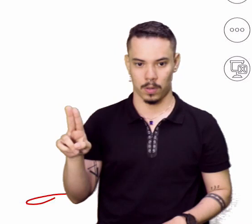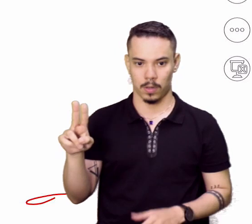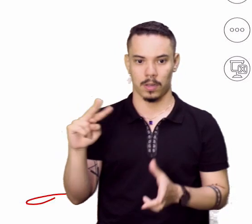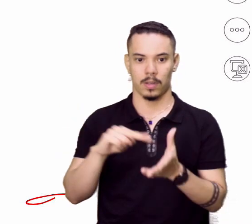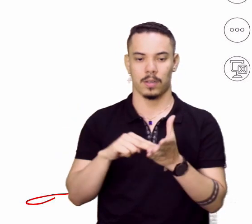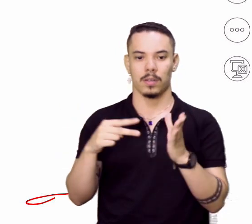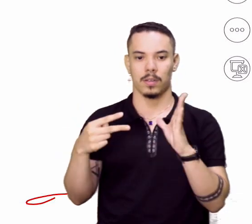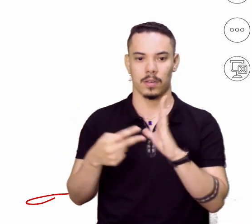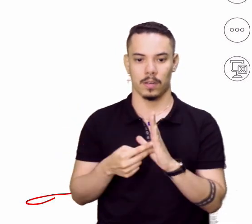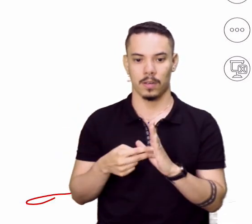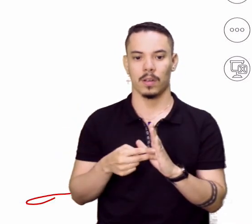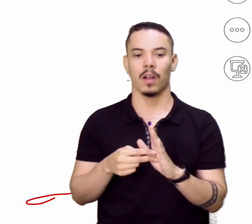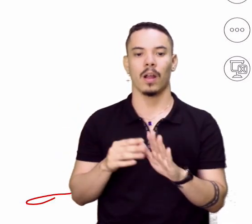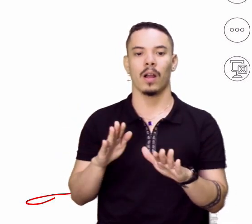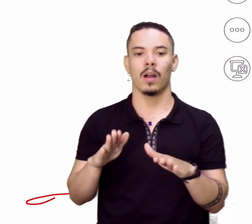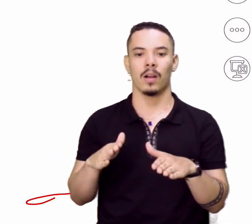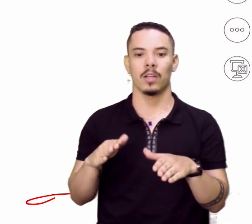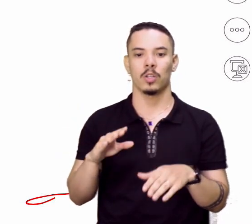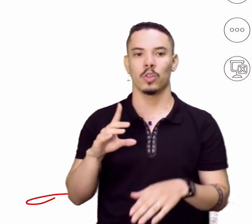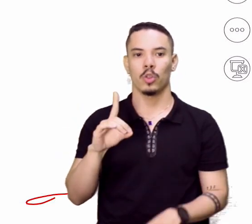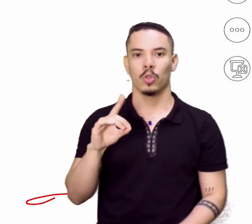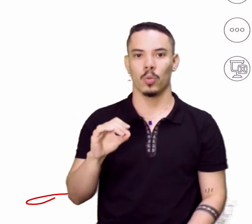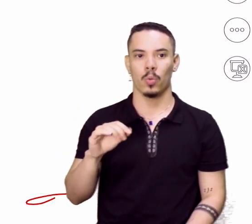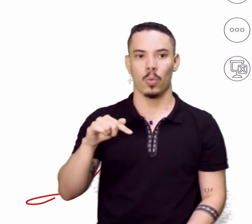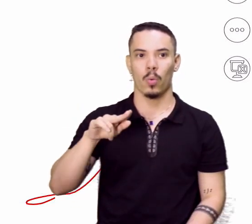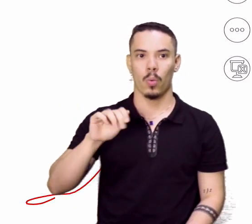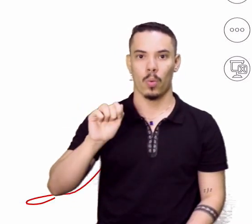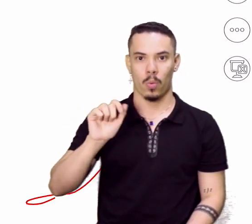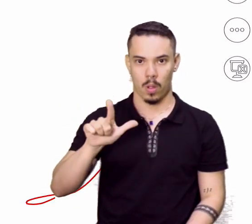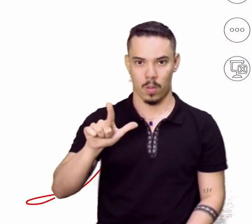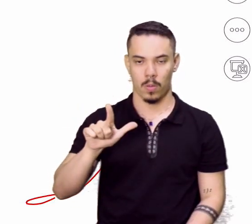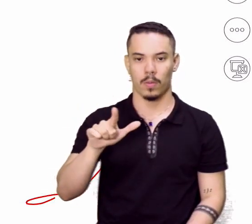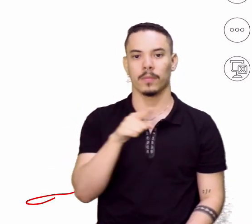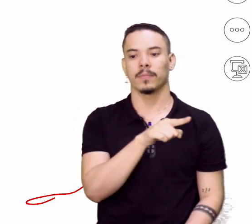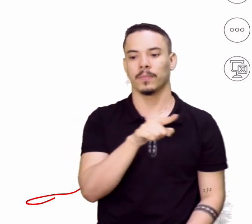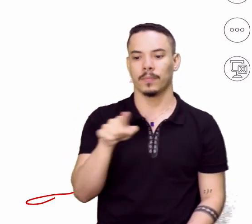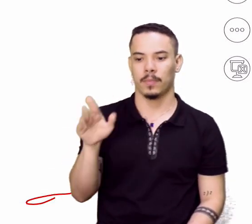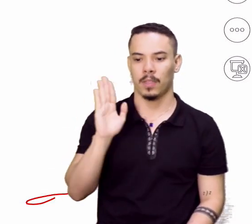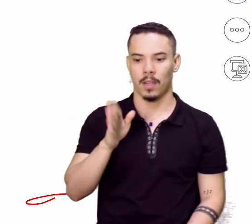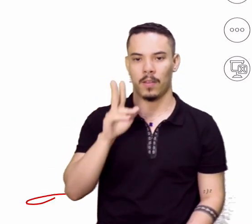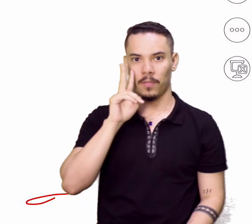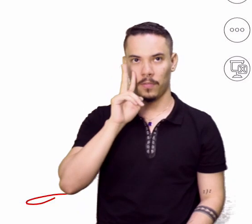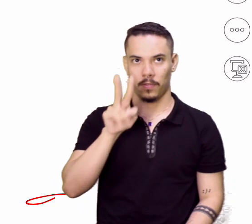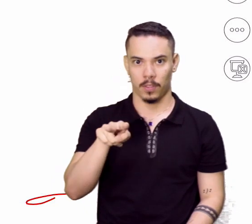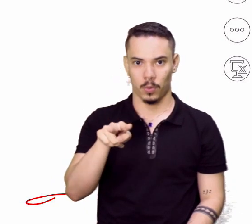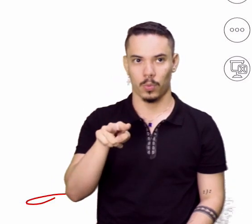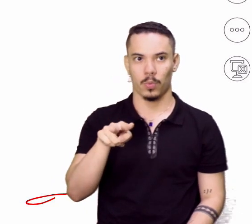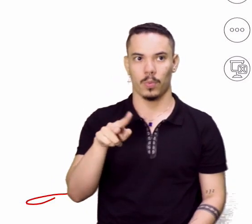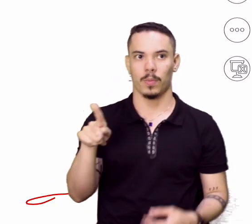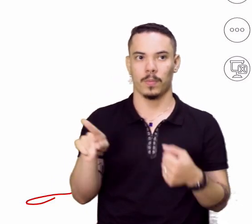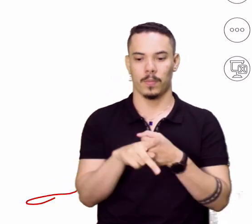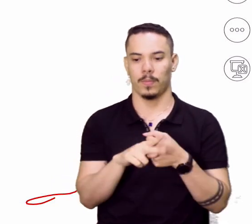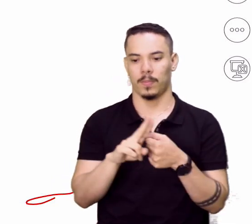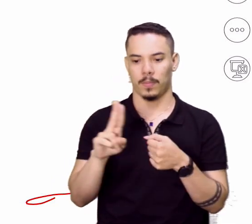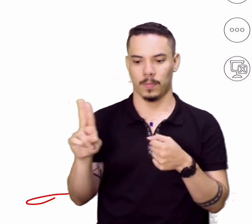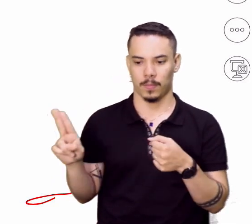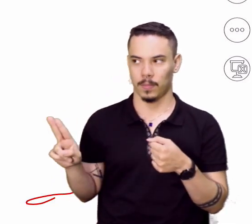significa do qual, né? Do qual você já conhece, porque você viu isso nos